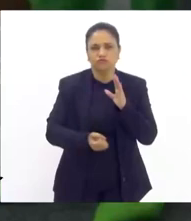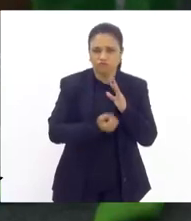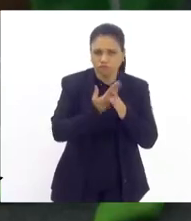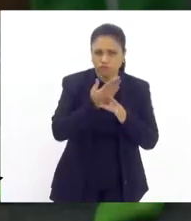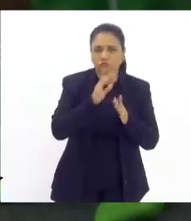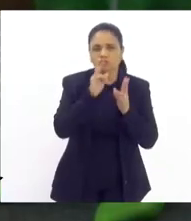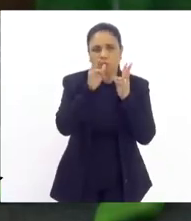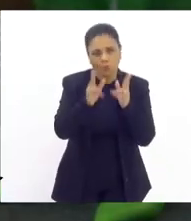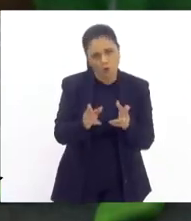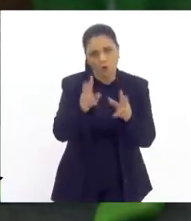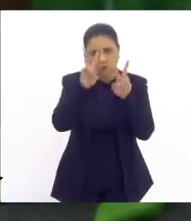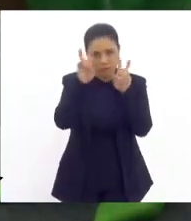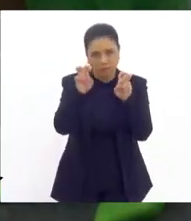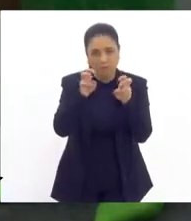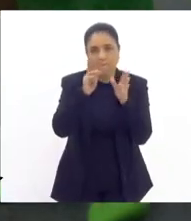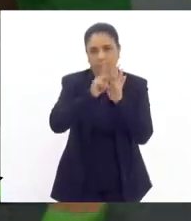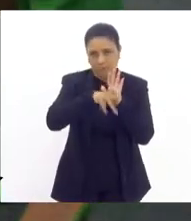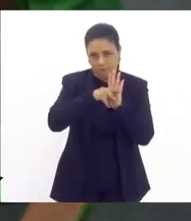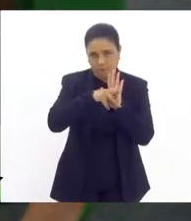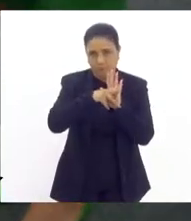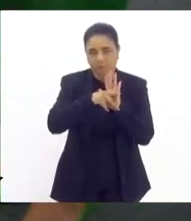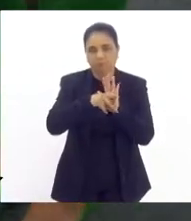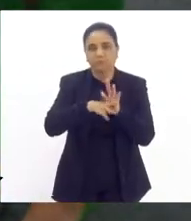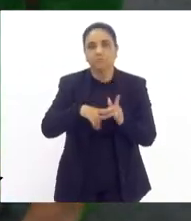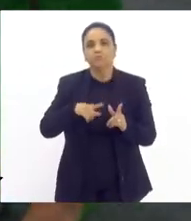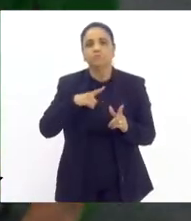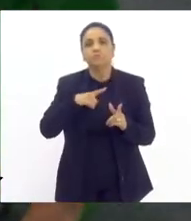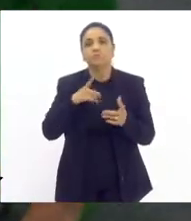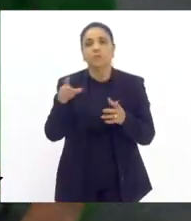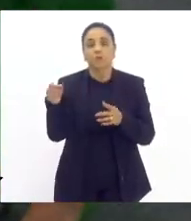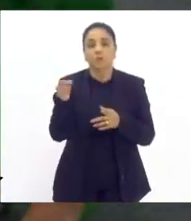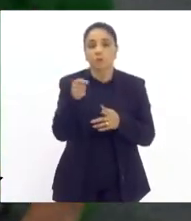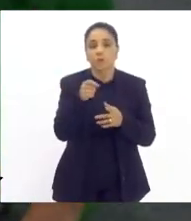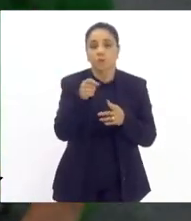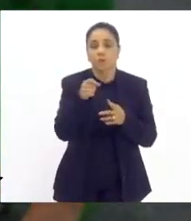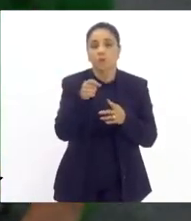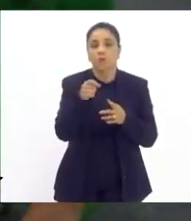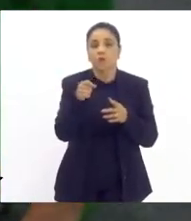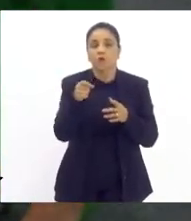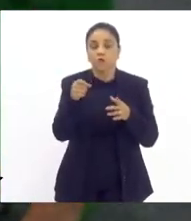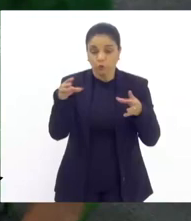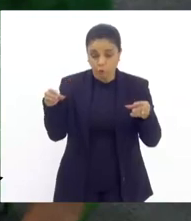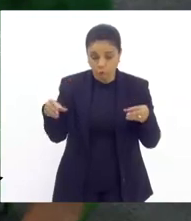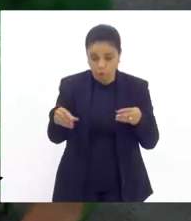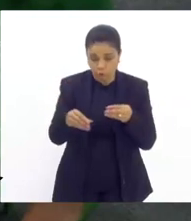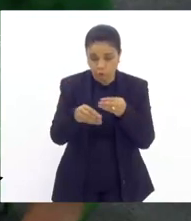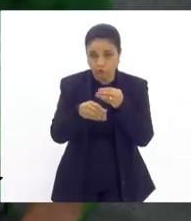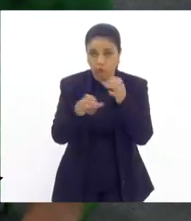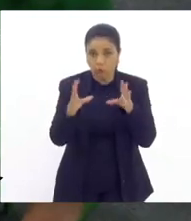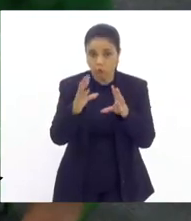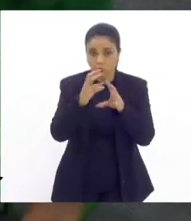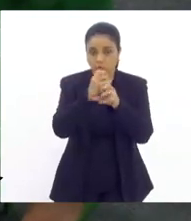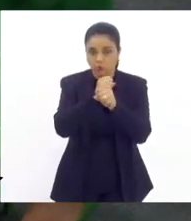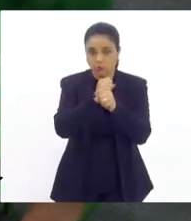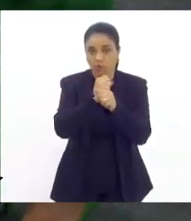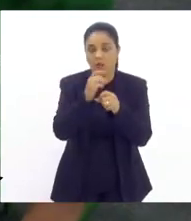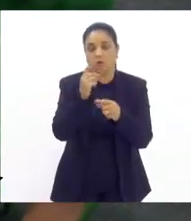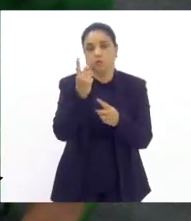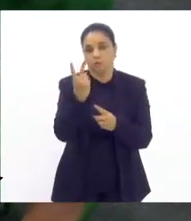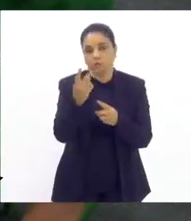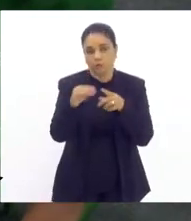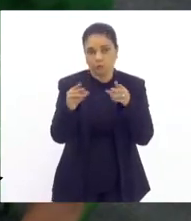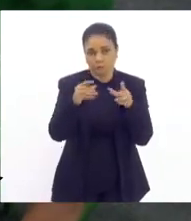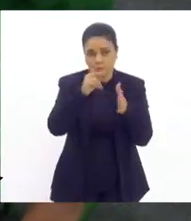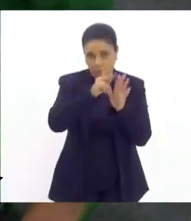mas colocou-se aqui a possibilidade de junção de uma nova redenção em torno desse projeto